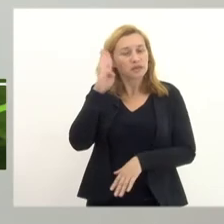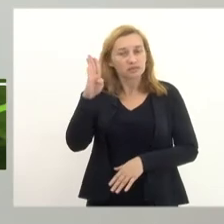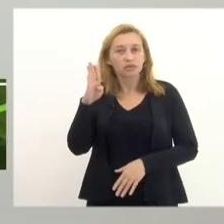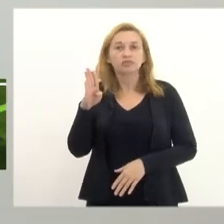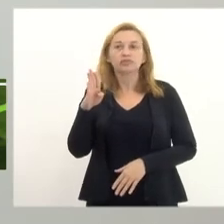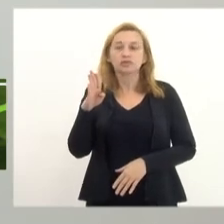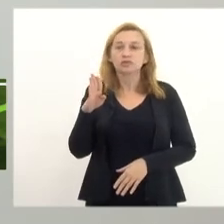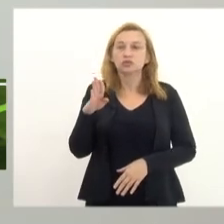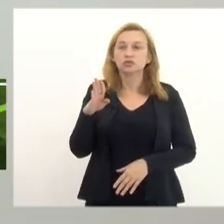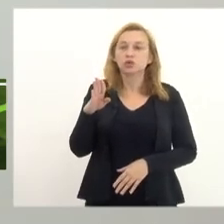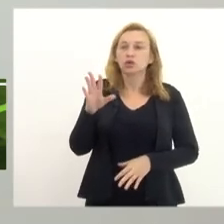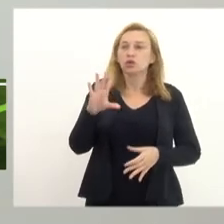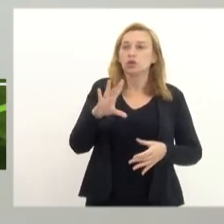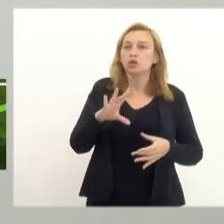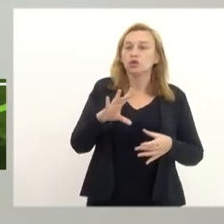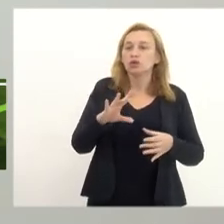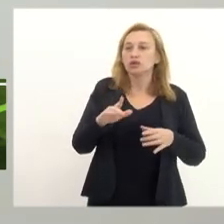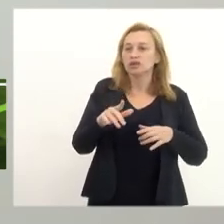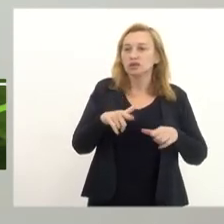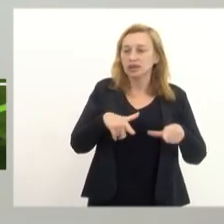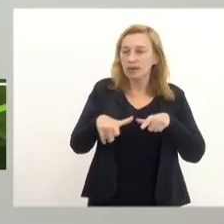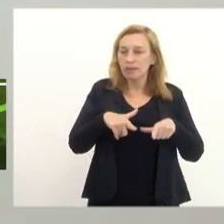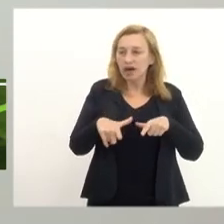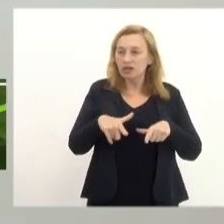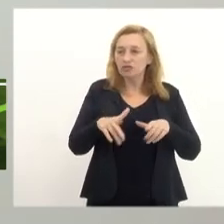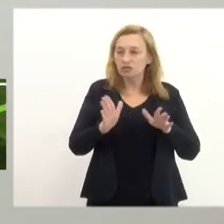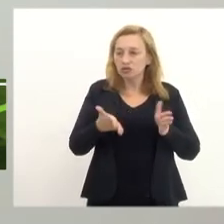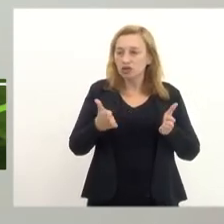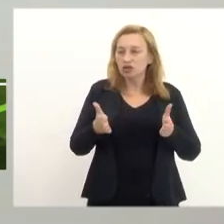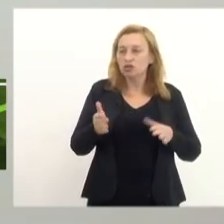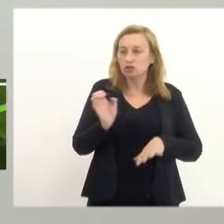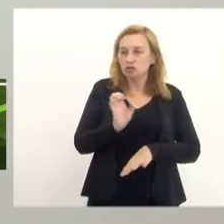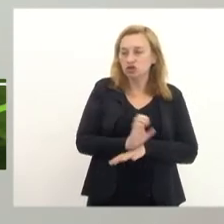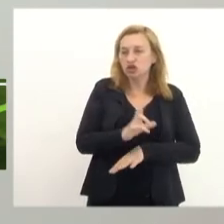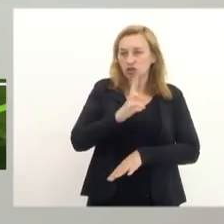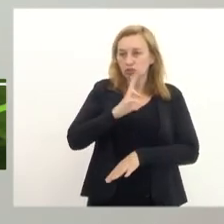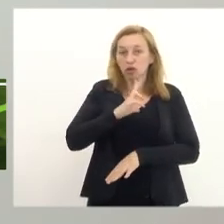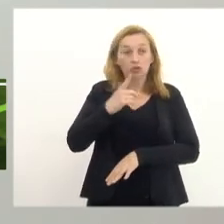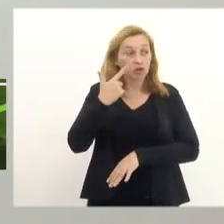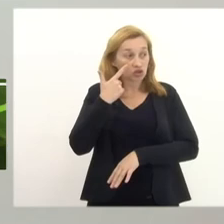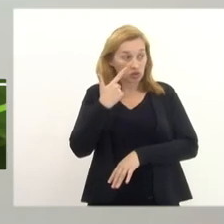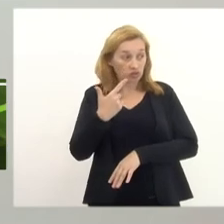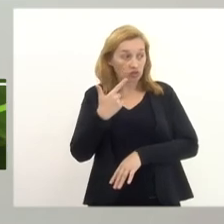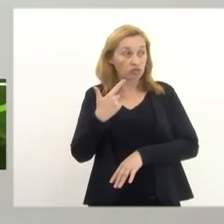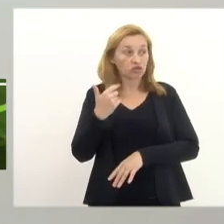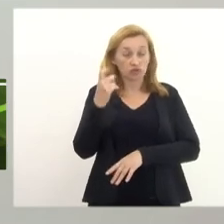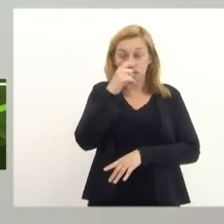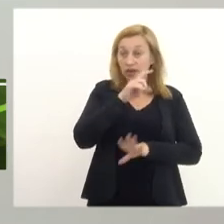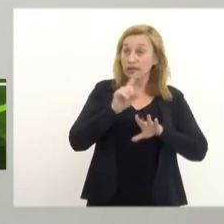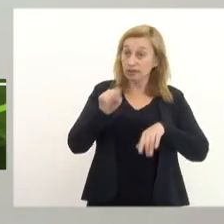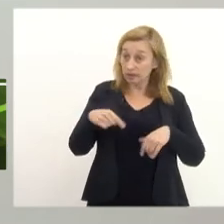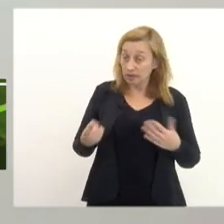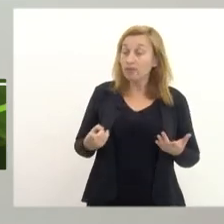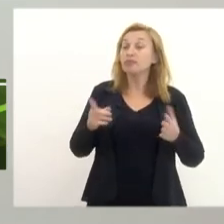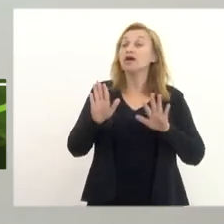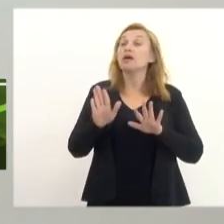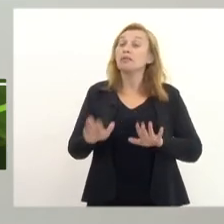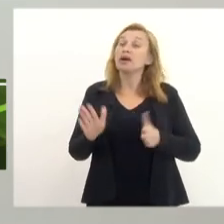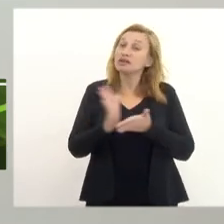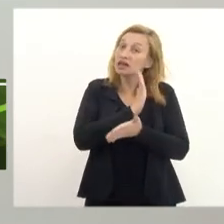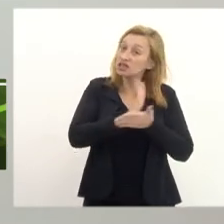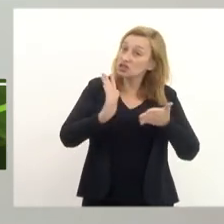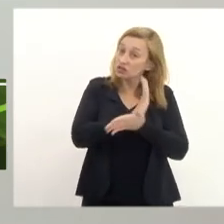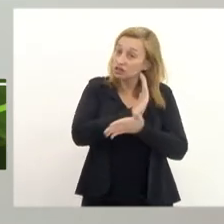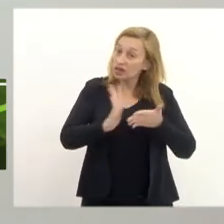dado o contexto externo, aí, como a gente tem visto as dificuldades que têm aparecido, né? É, mas, é, às vezes,